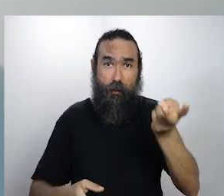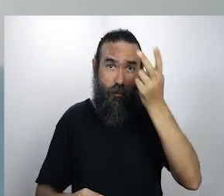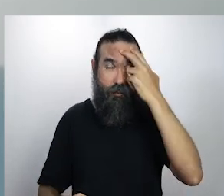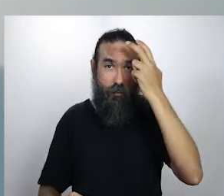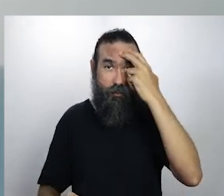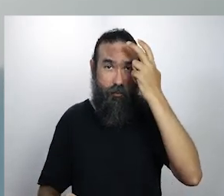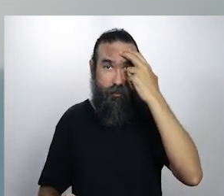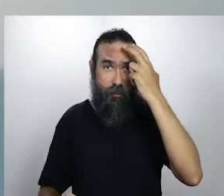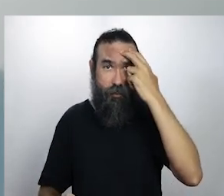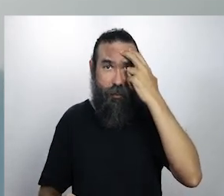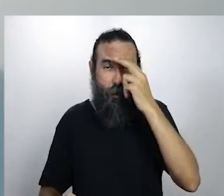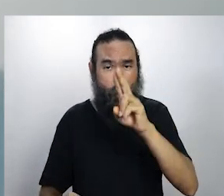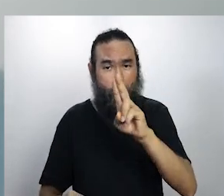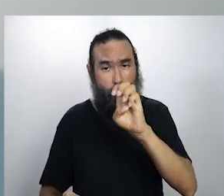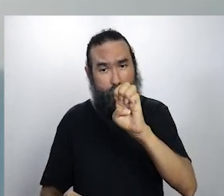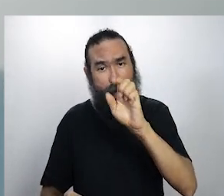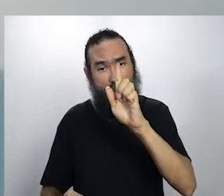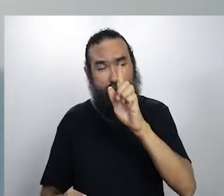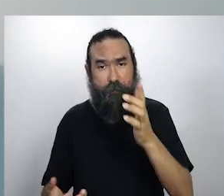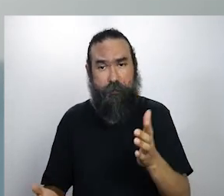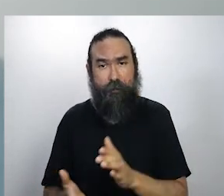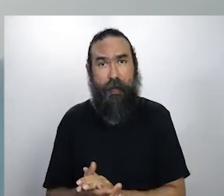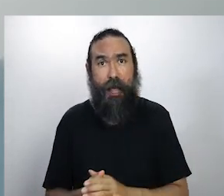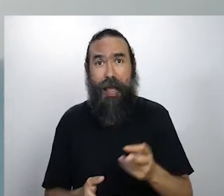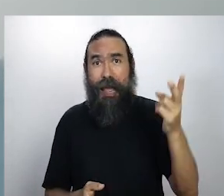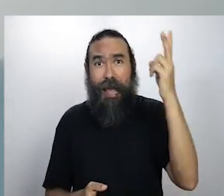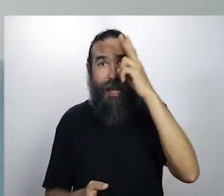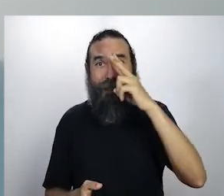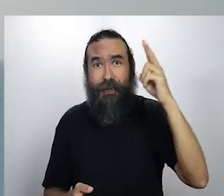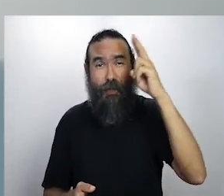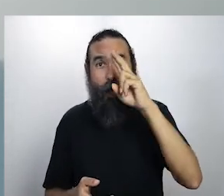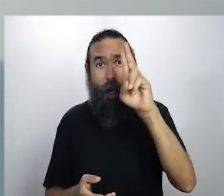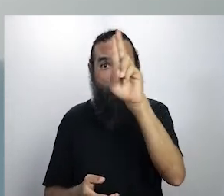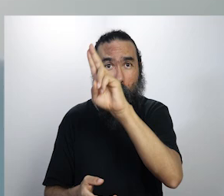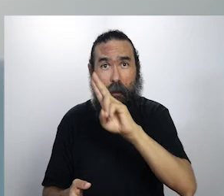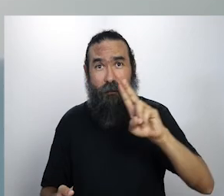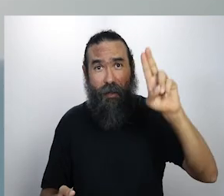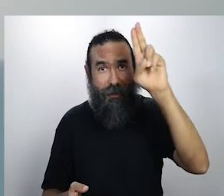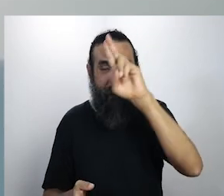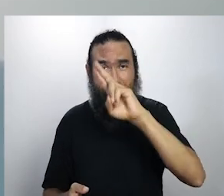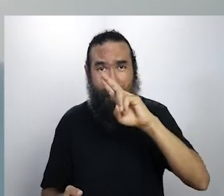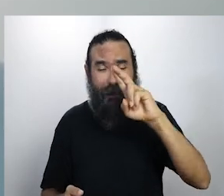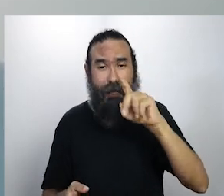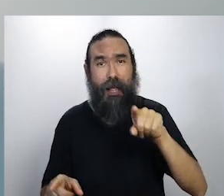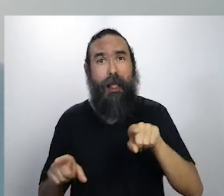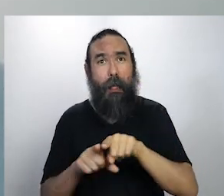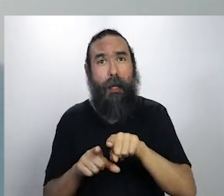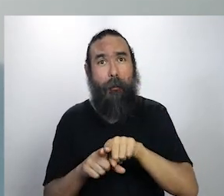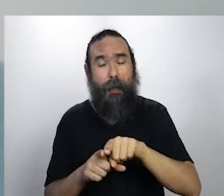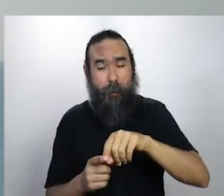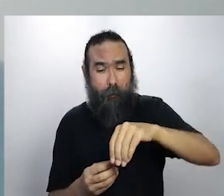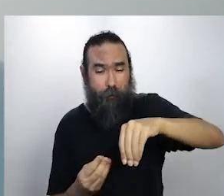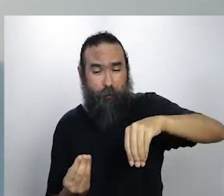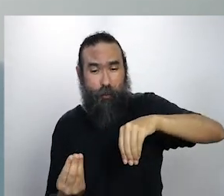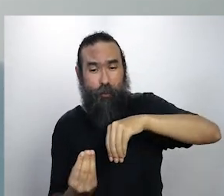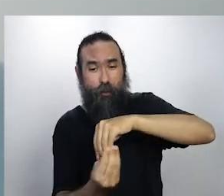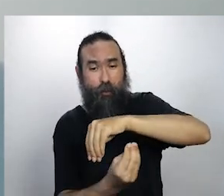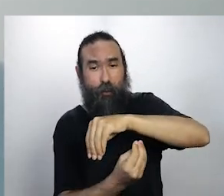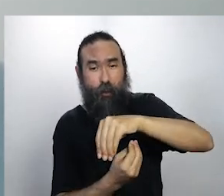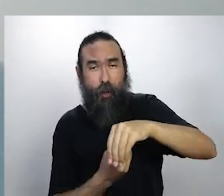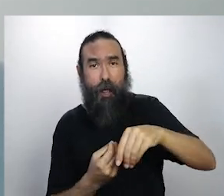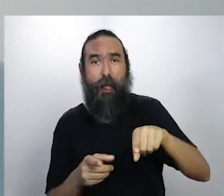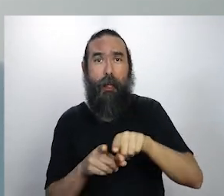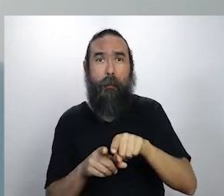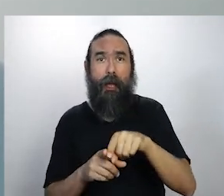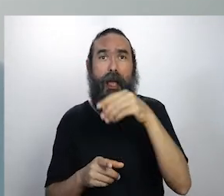e a história da universidade, ela se confunde um pouco com a história do próprio